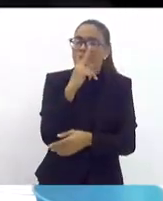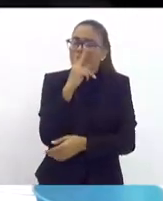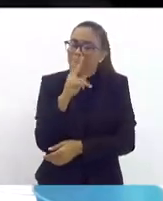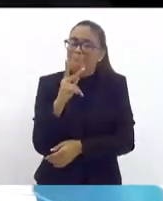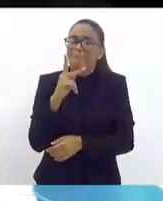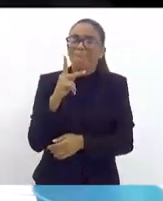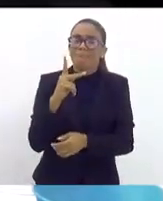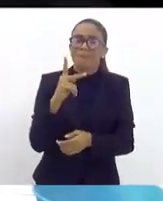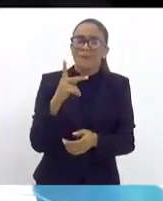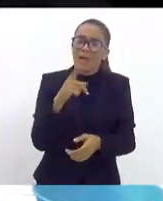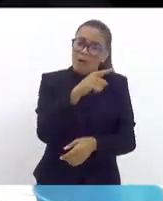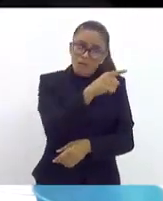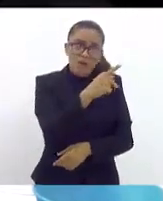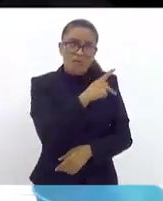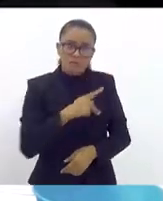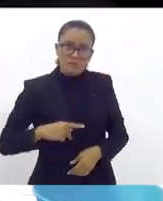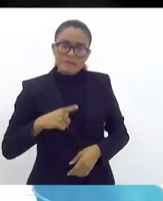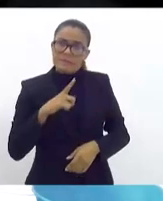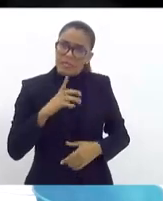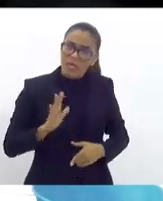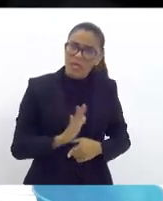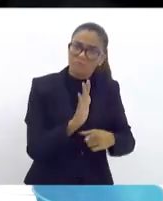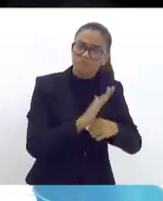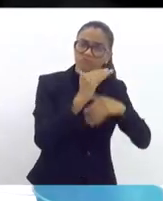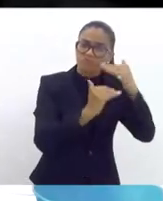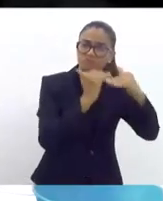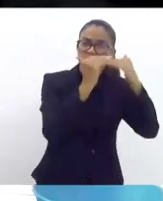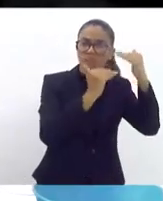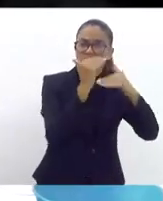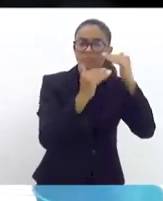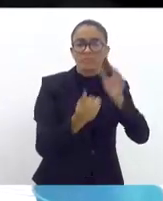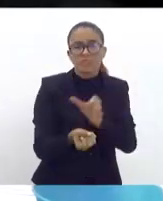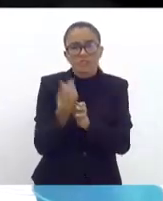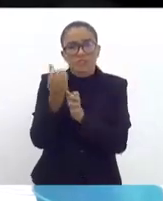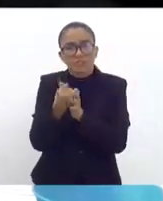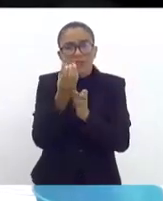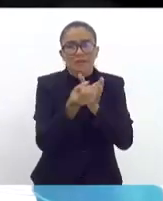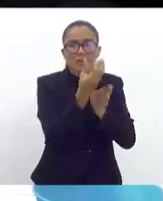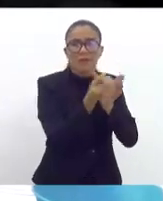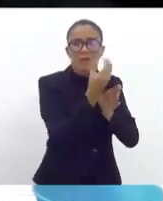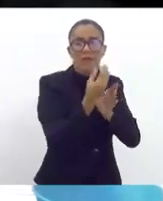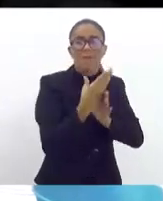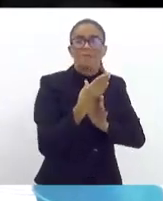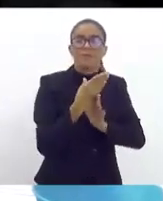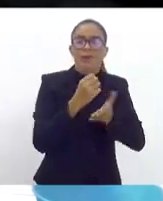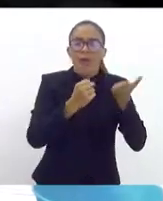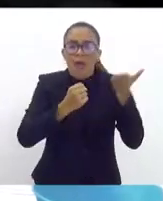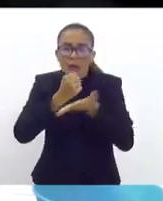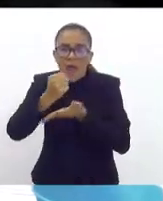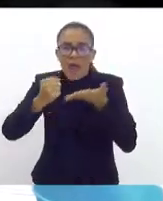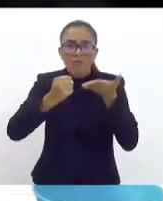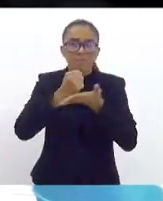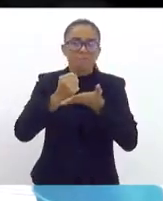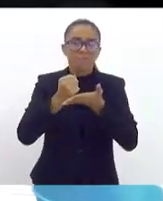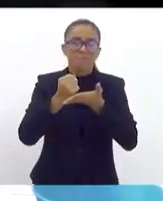e vossa excelência tem ajudado nesse sentido de criar anteparos